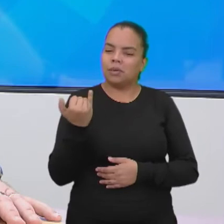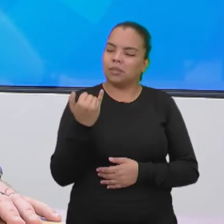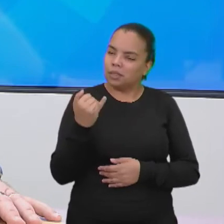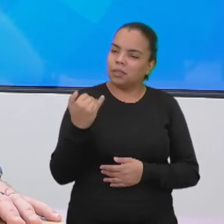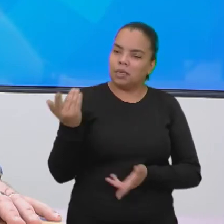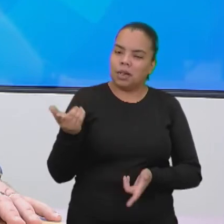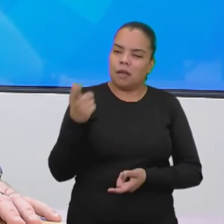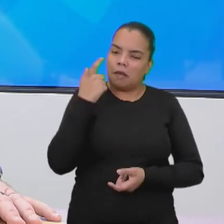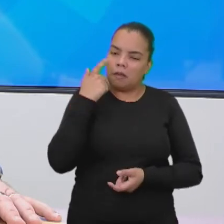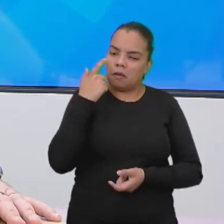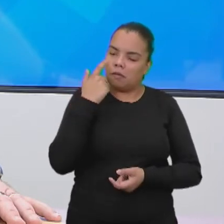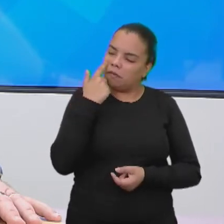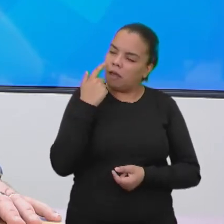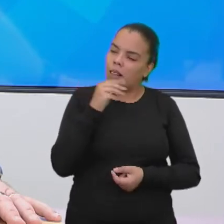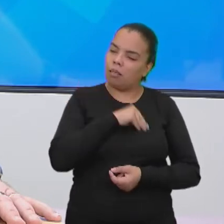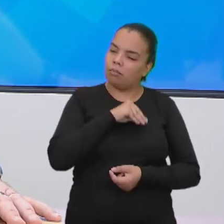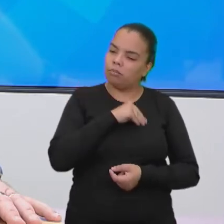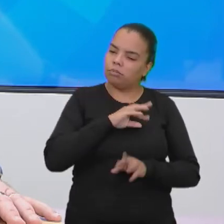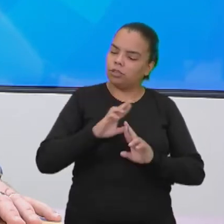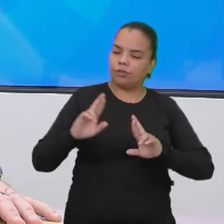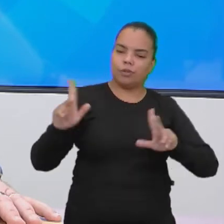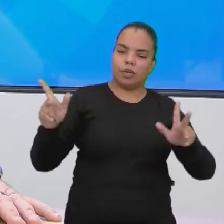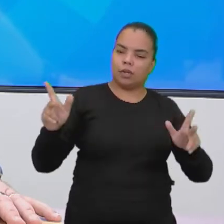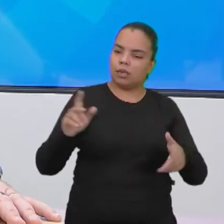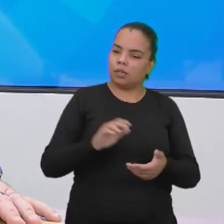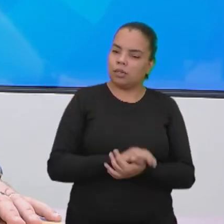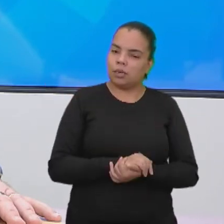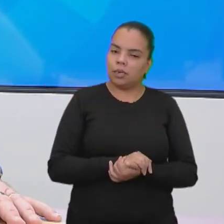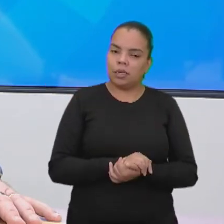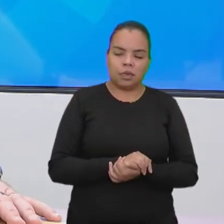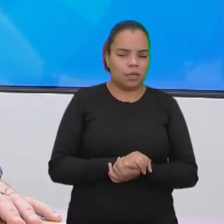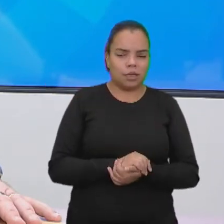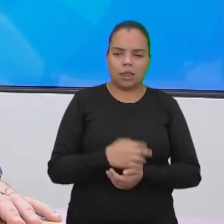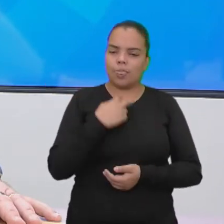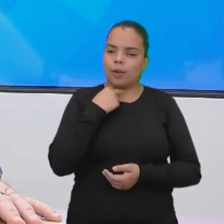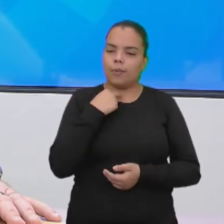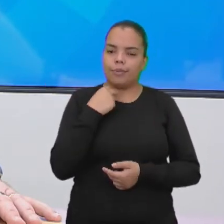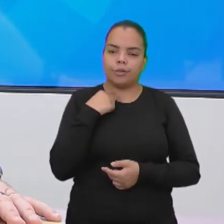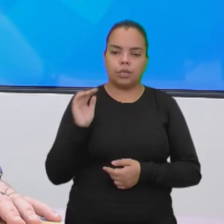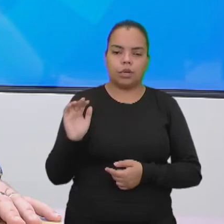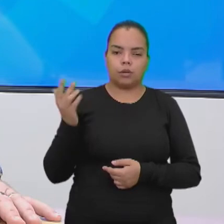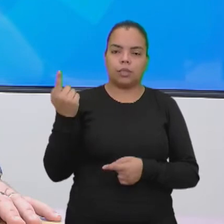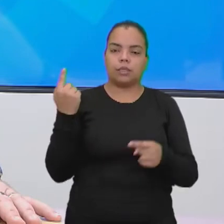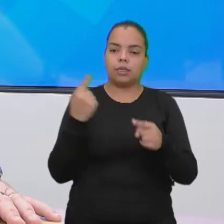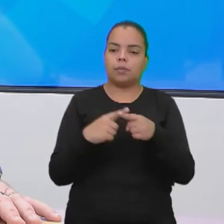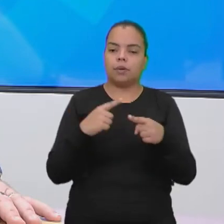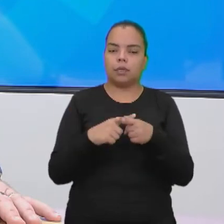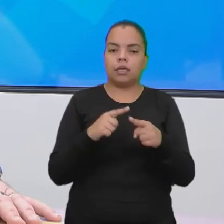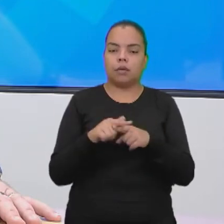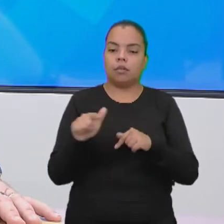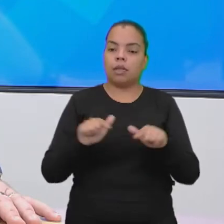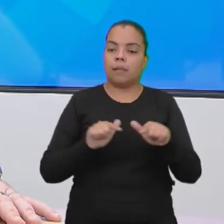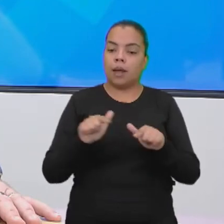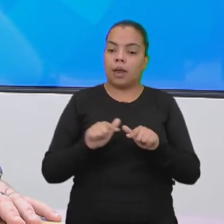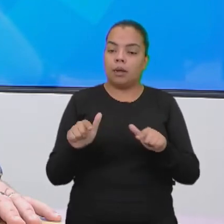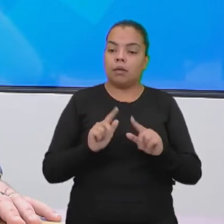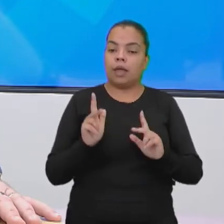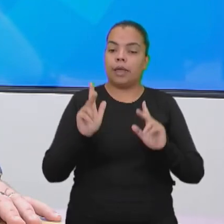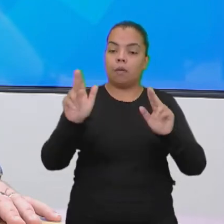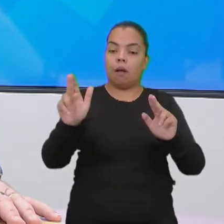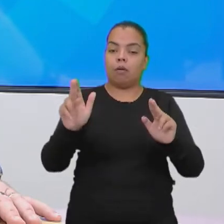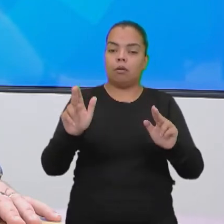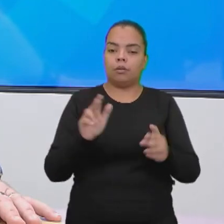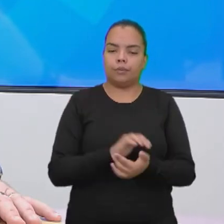de rendimento aí entre homens e mulheres, que não deveria acontecer porque o trabalho é o mesmo. né? Vale dizer